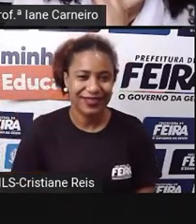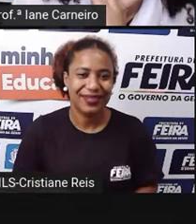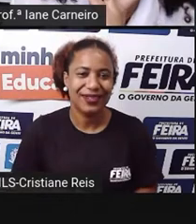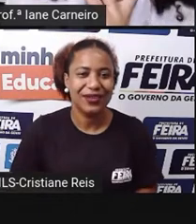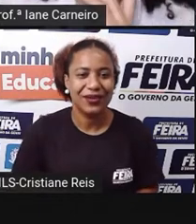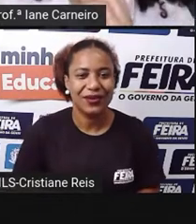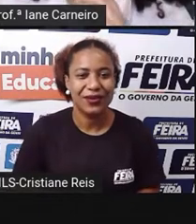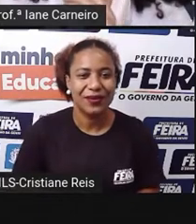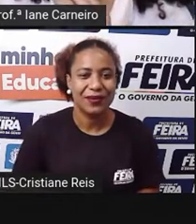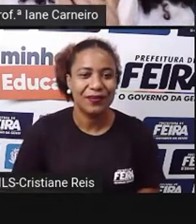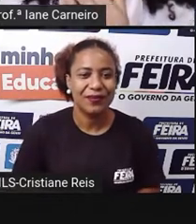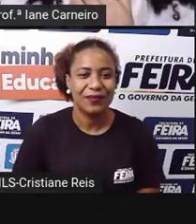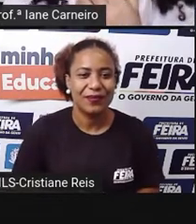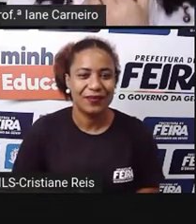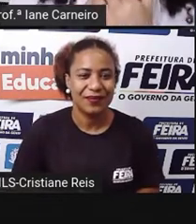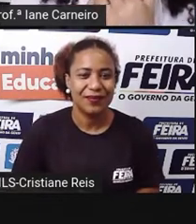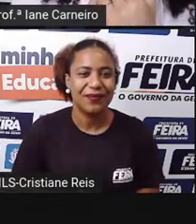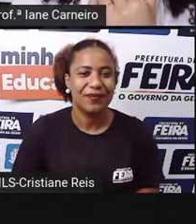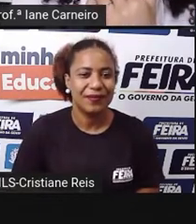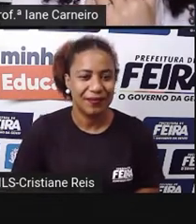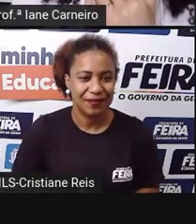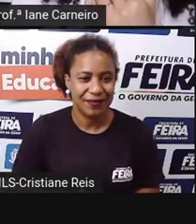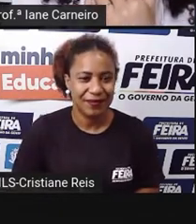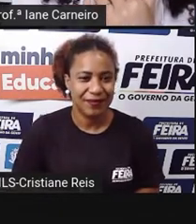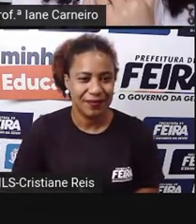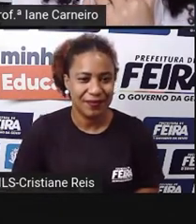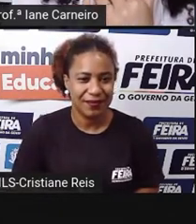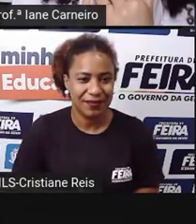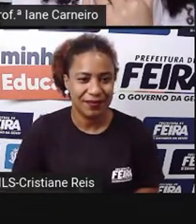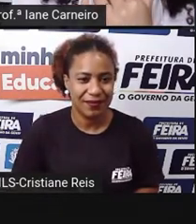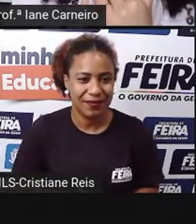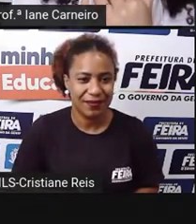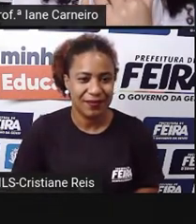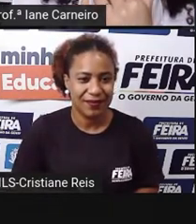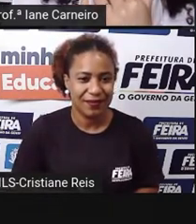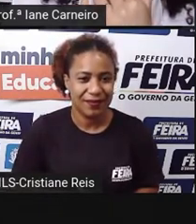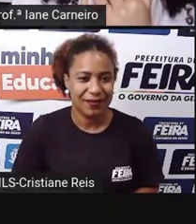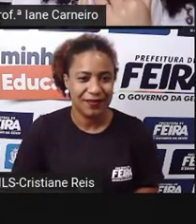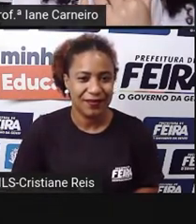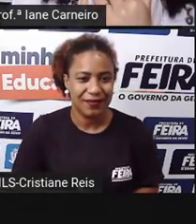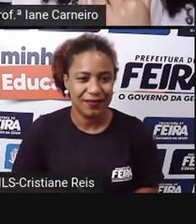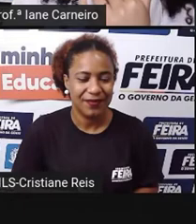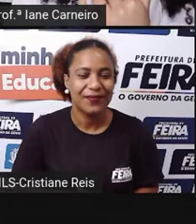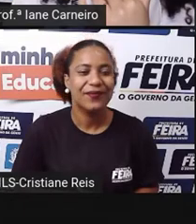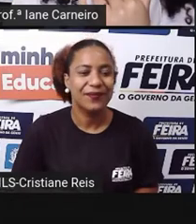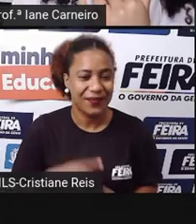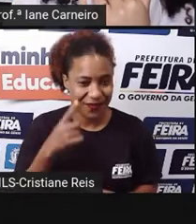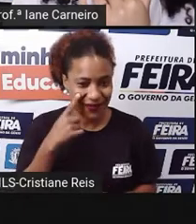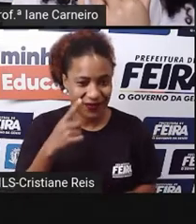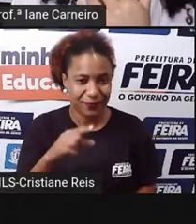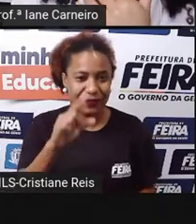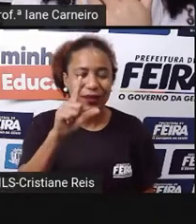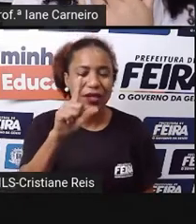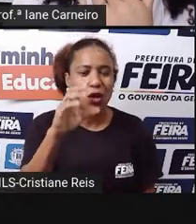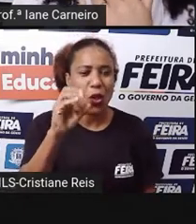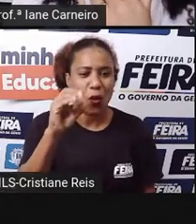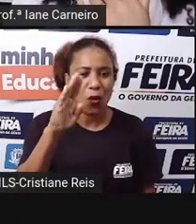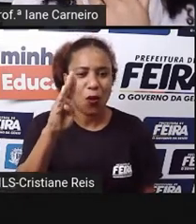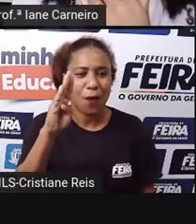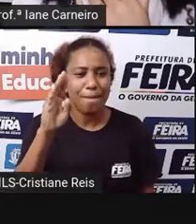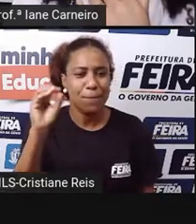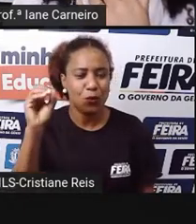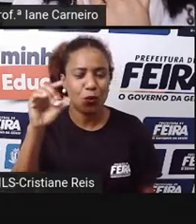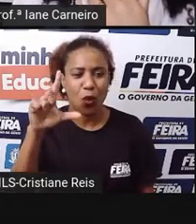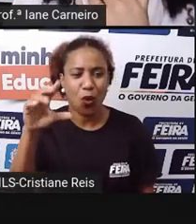O que é que se formava, né? Vamos ver aqui, olha só, lobo e lobo de novo. Só que